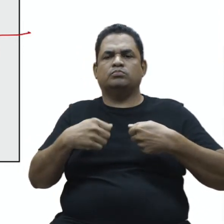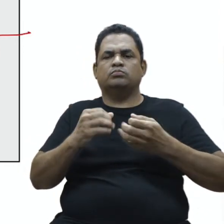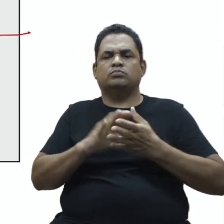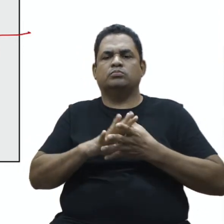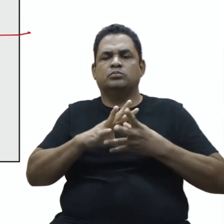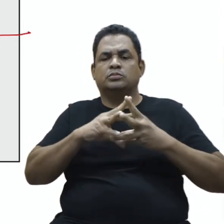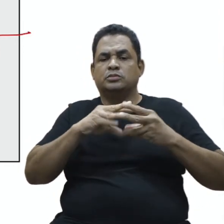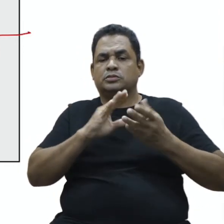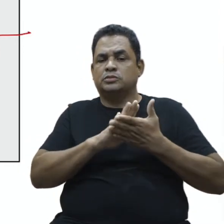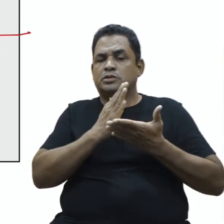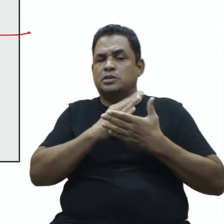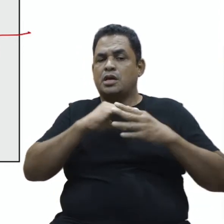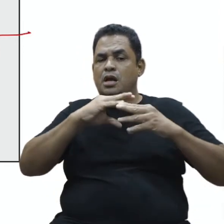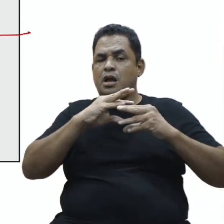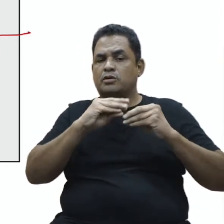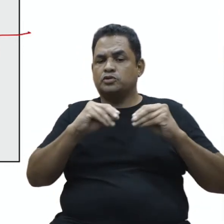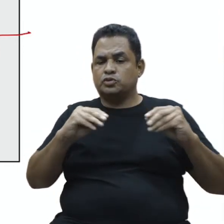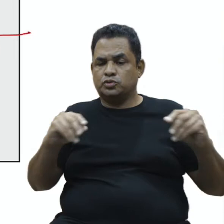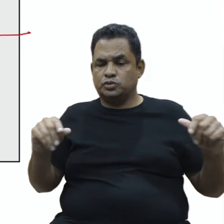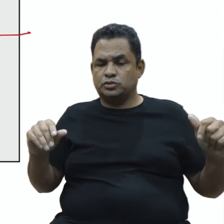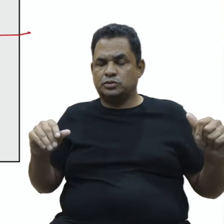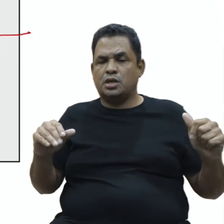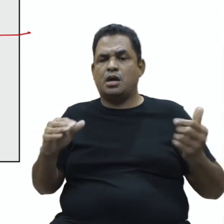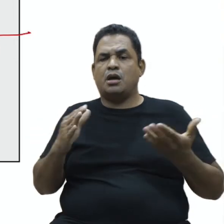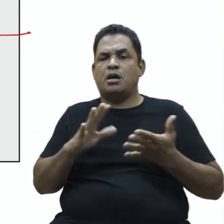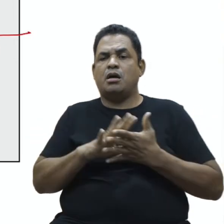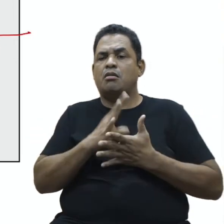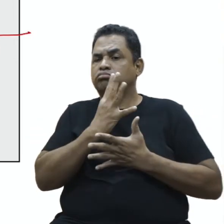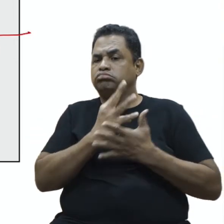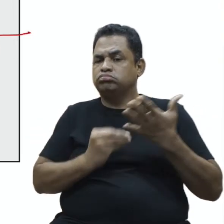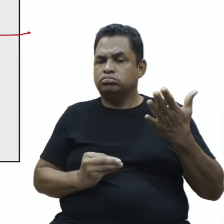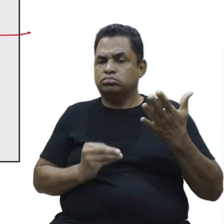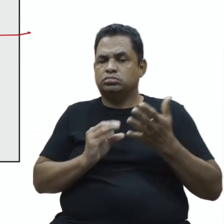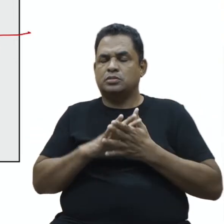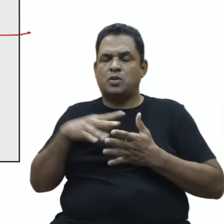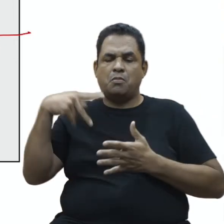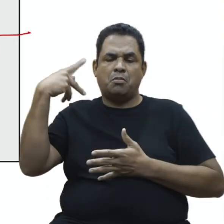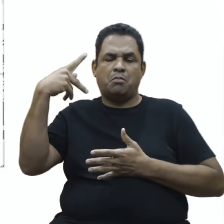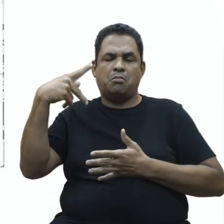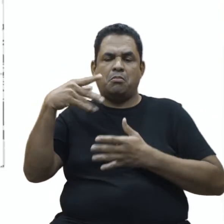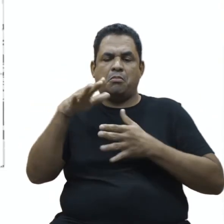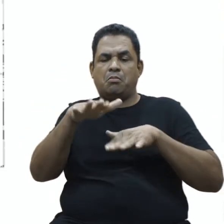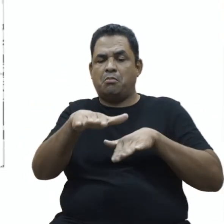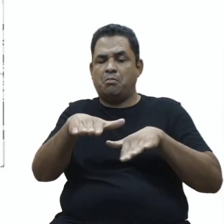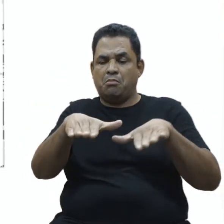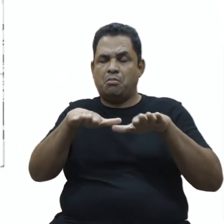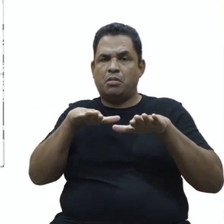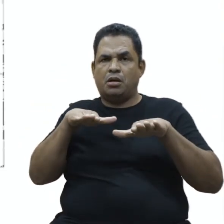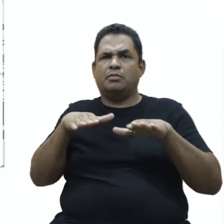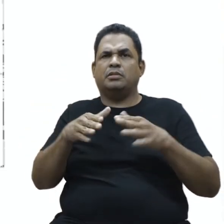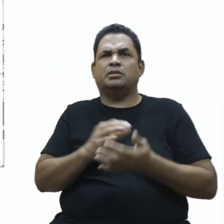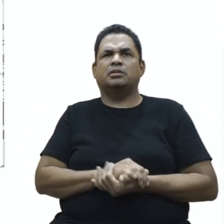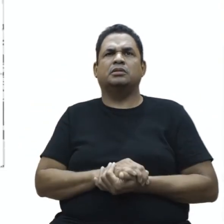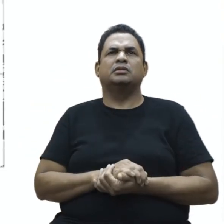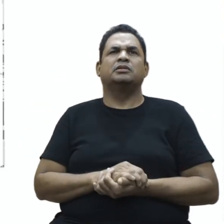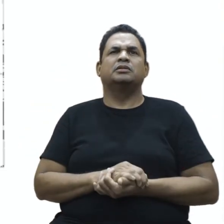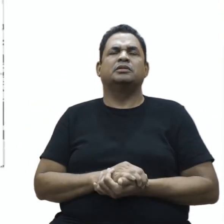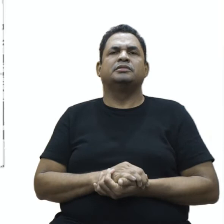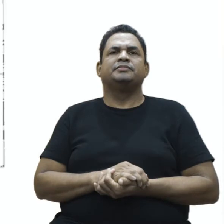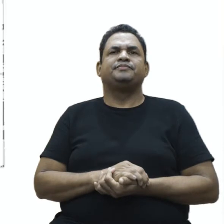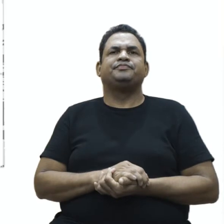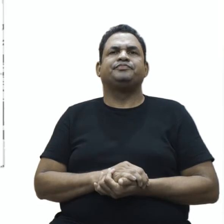do parlamento. Tá? Isso pode acontecer. Vai depender de uma série de coisas aí. Só para